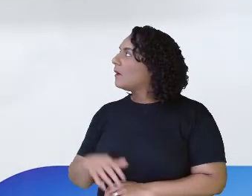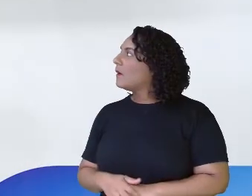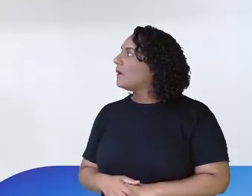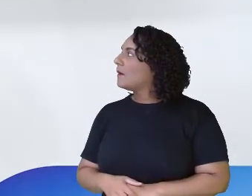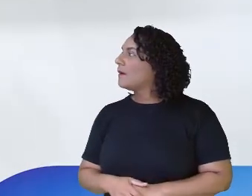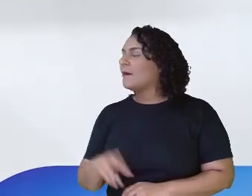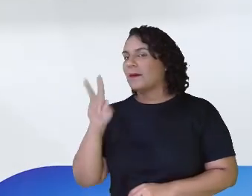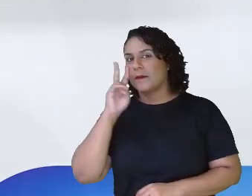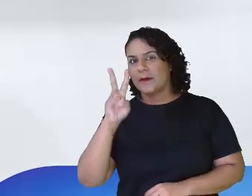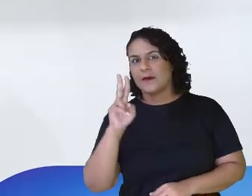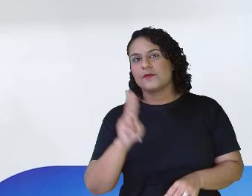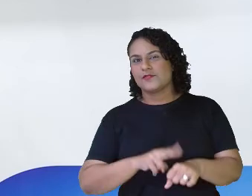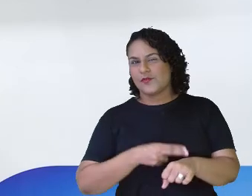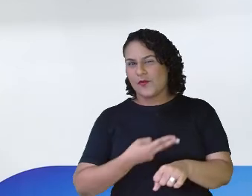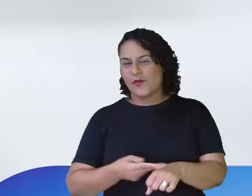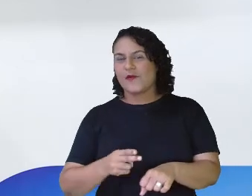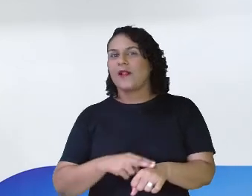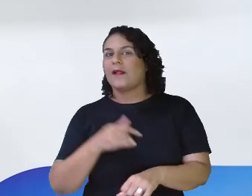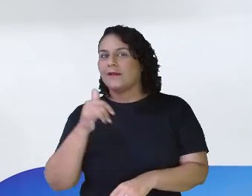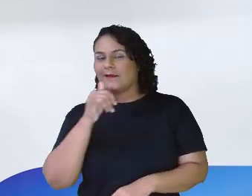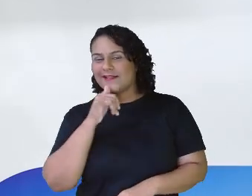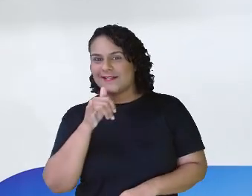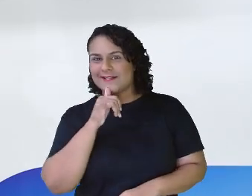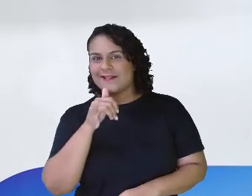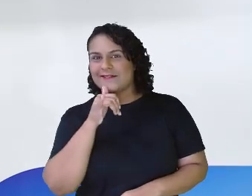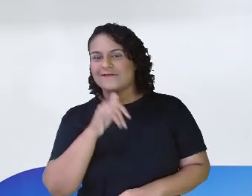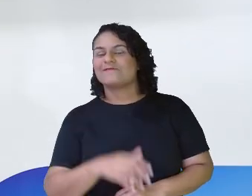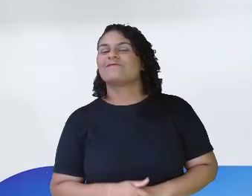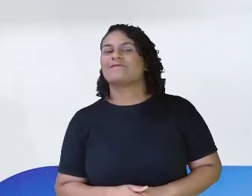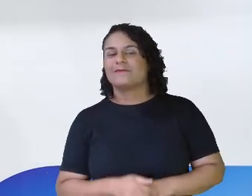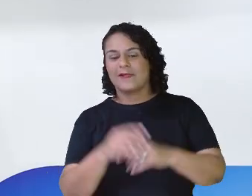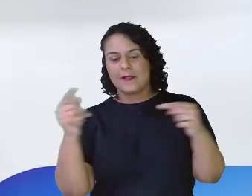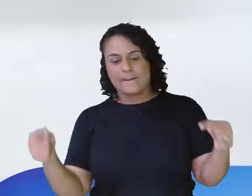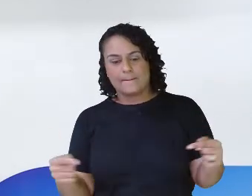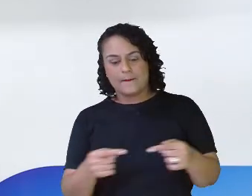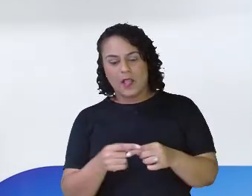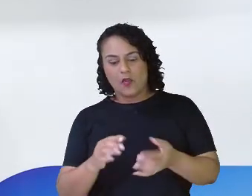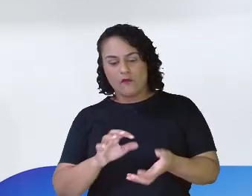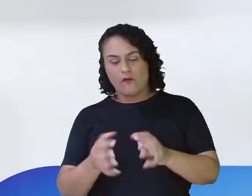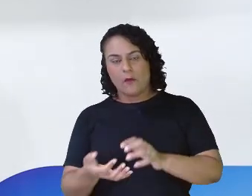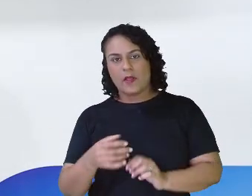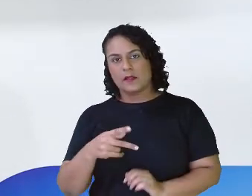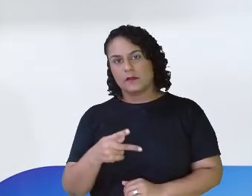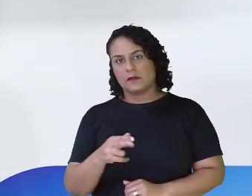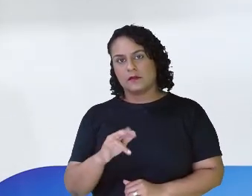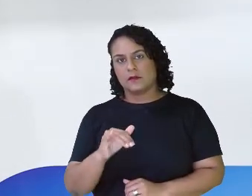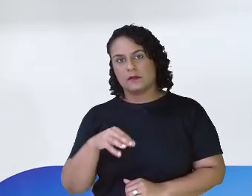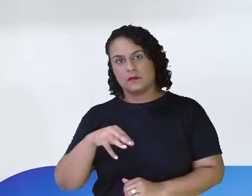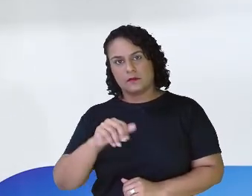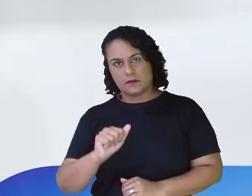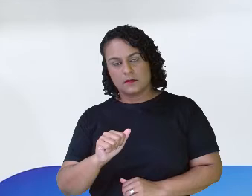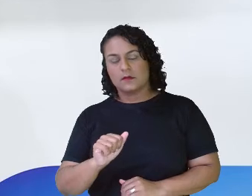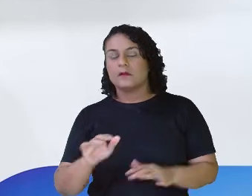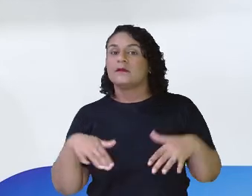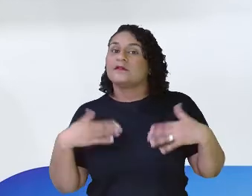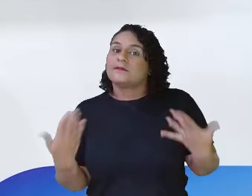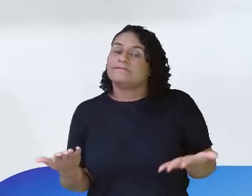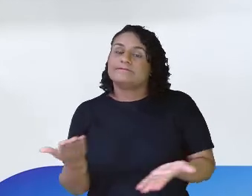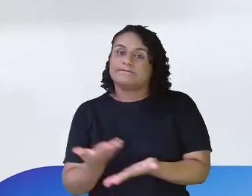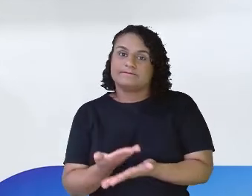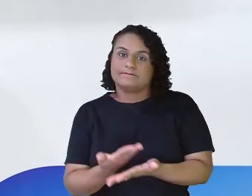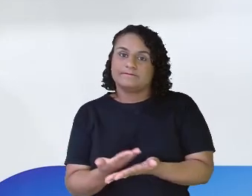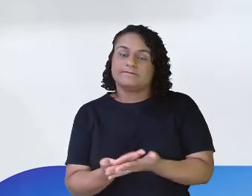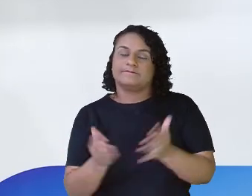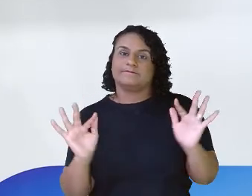olha, trouxe mais um exemplo de chocolate. Vê que maravilhoso. Bom, pessoal, a aula hoje